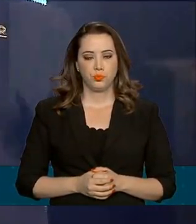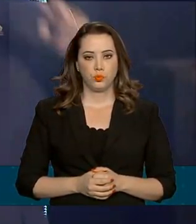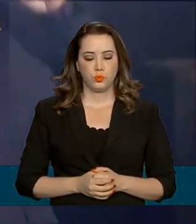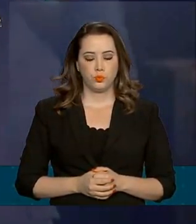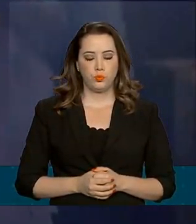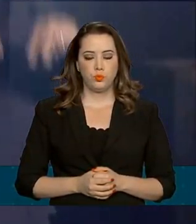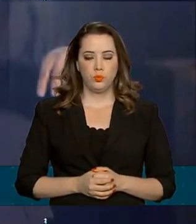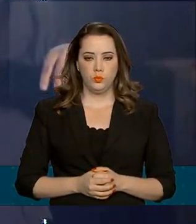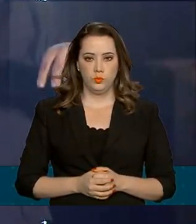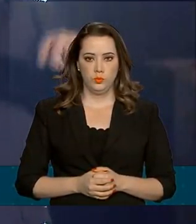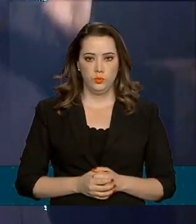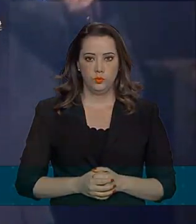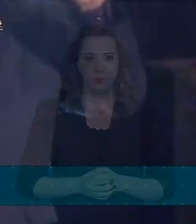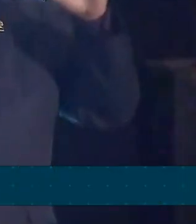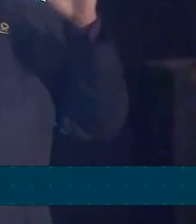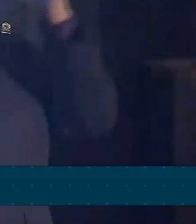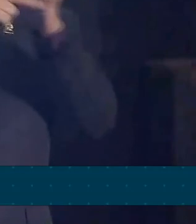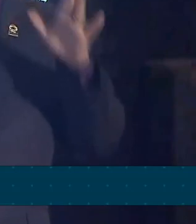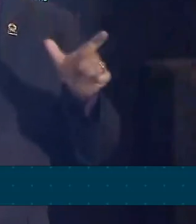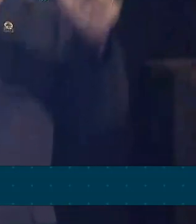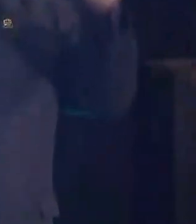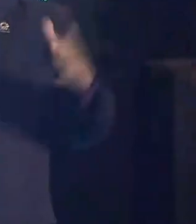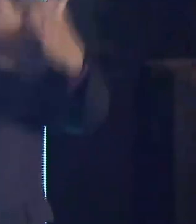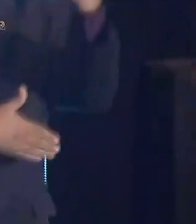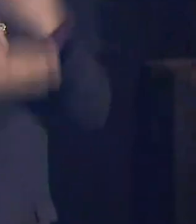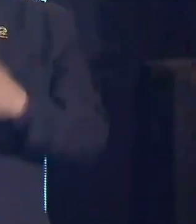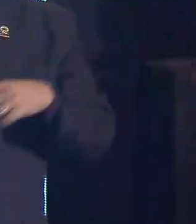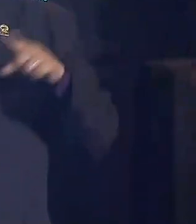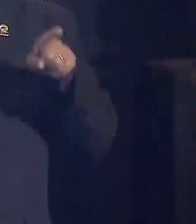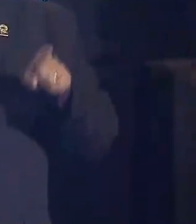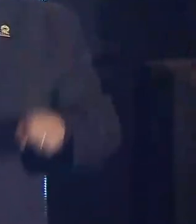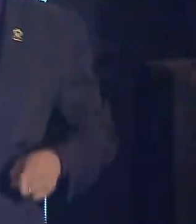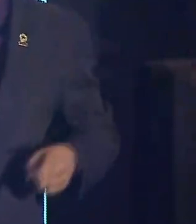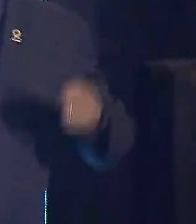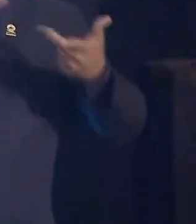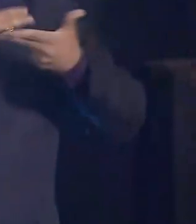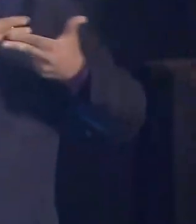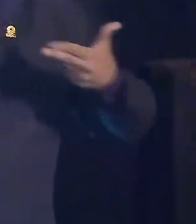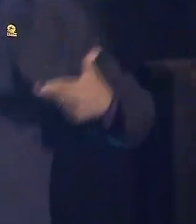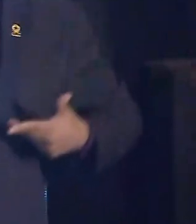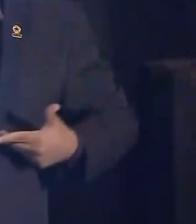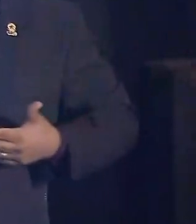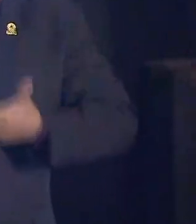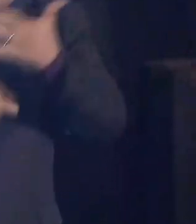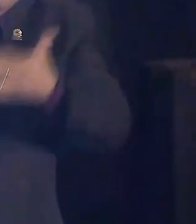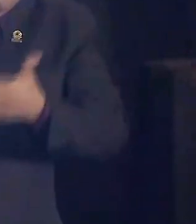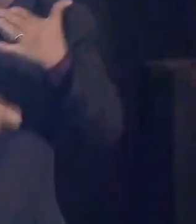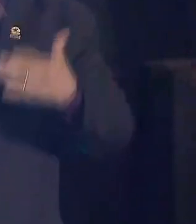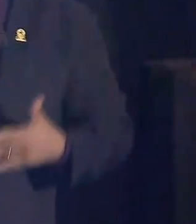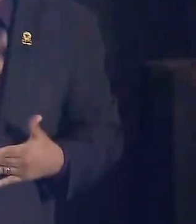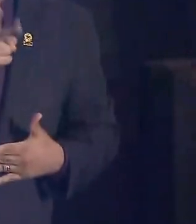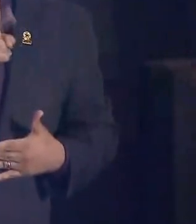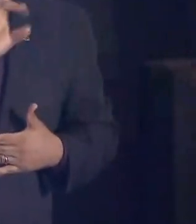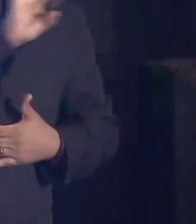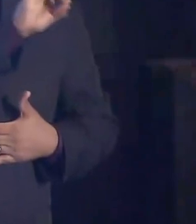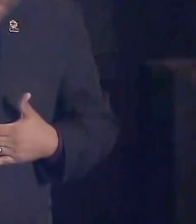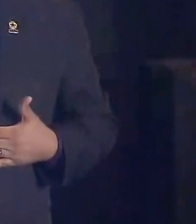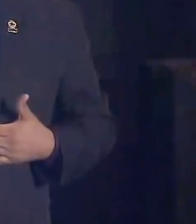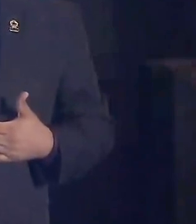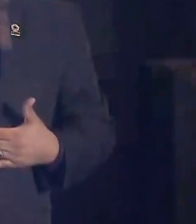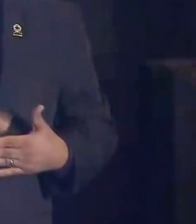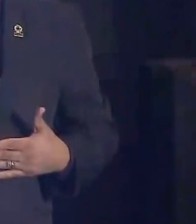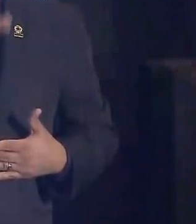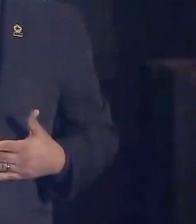as pessoas com deficiência e vai continuar trabalhando incansavelmente para que todos os cidadãos brasileiros